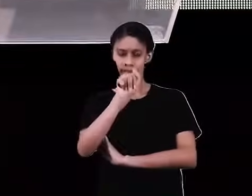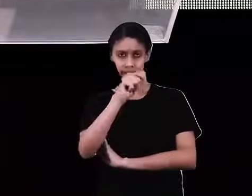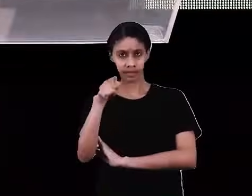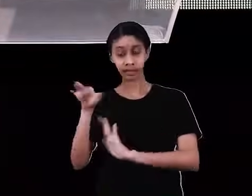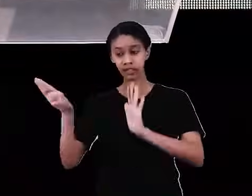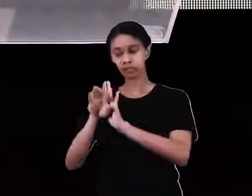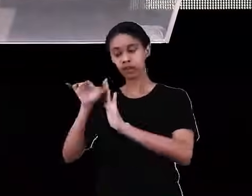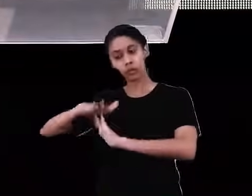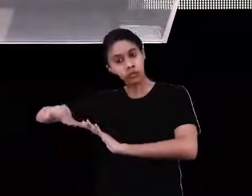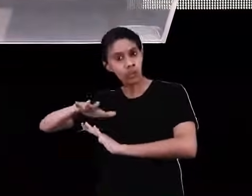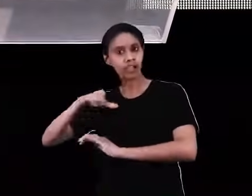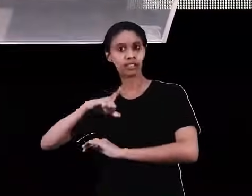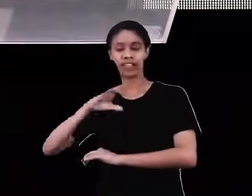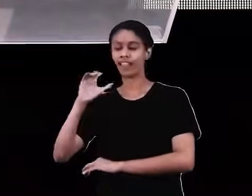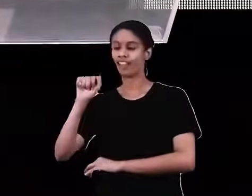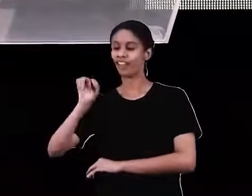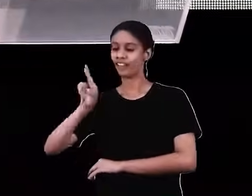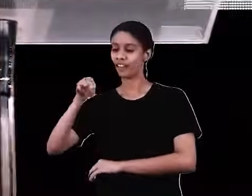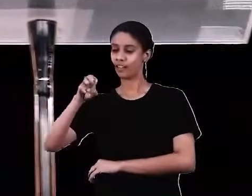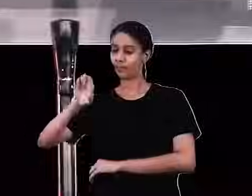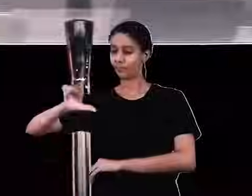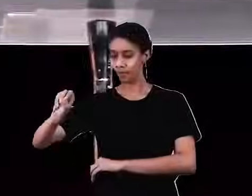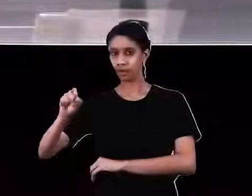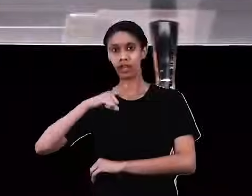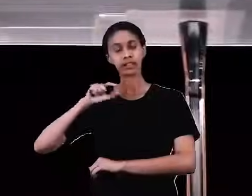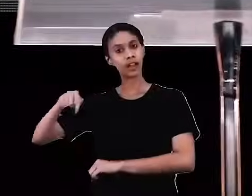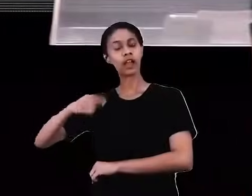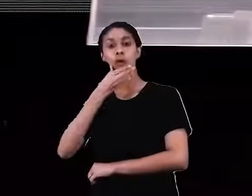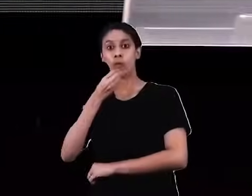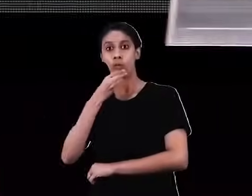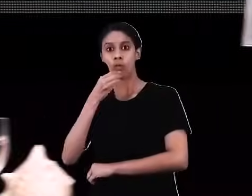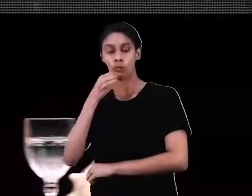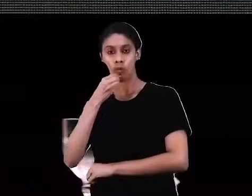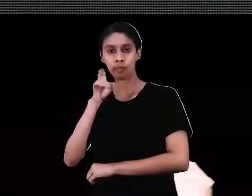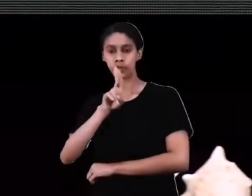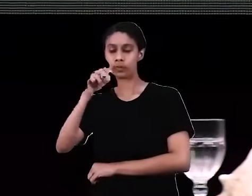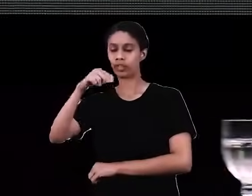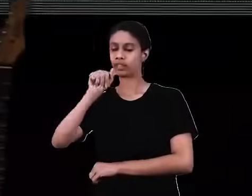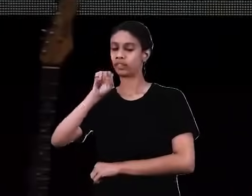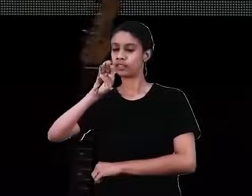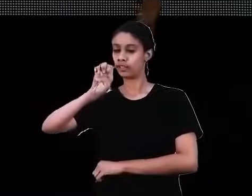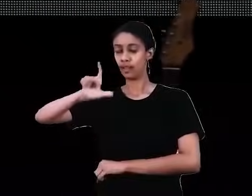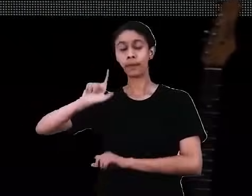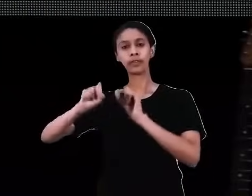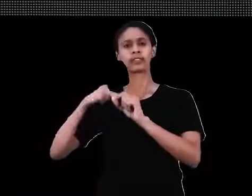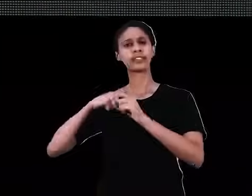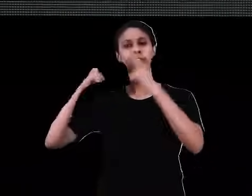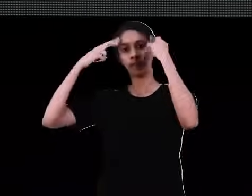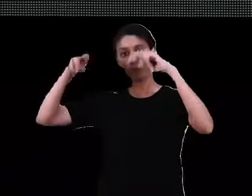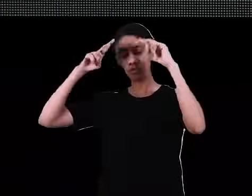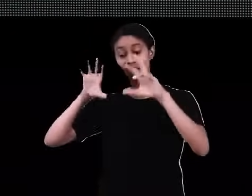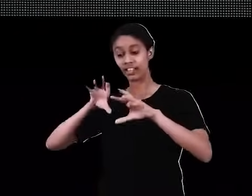Carmelo. Naquela região, ele soube que um homem chamado Nabal estava fazendo a tosquia das suas ovelhas. O que era isso? Era um momento